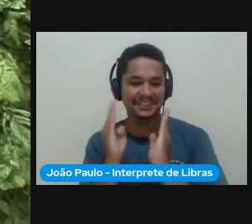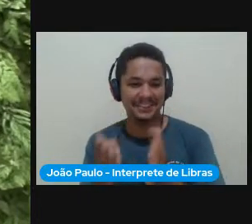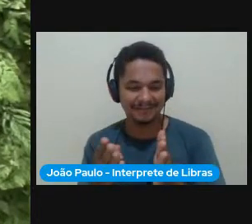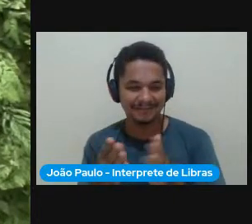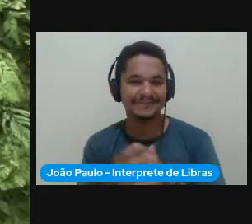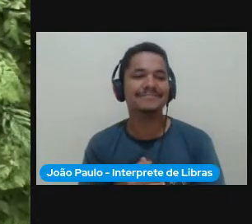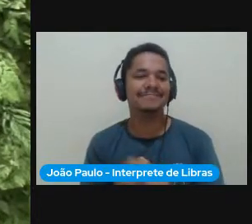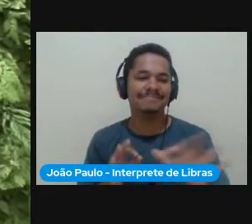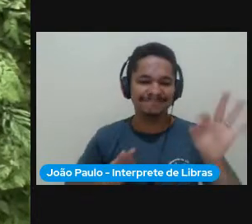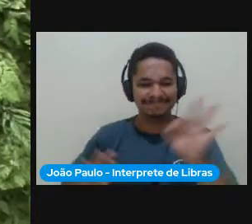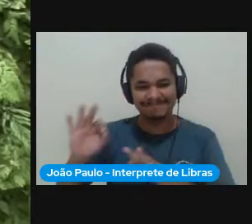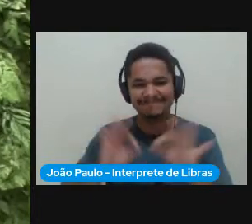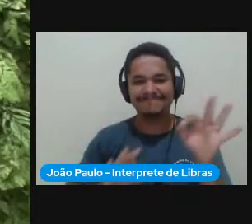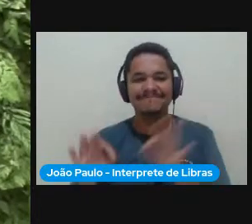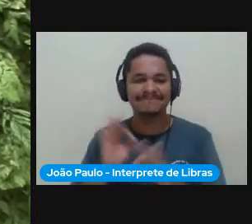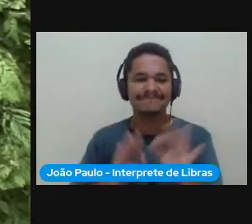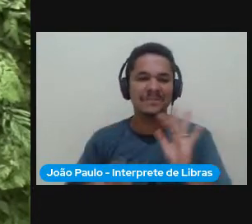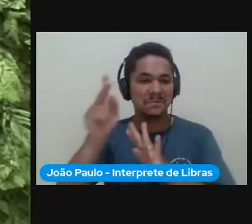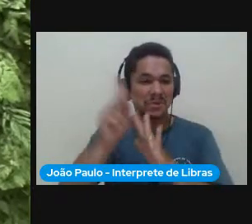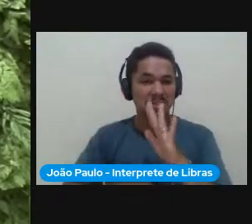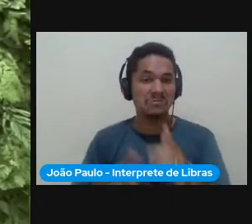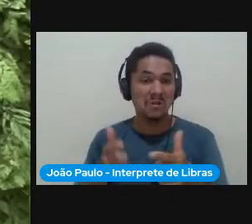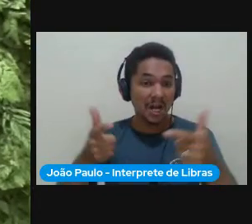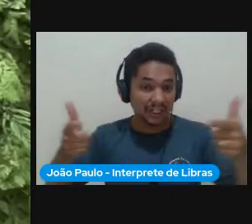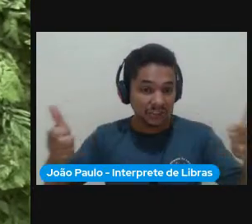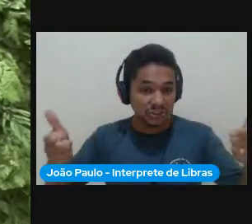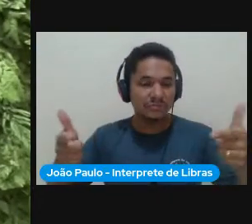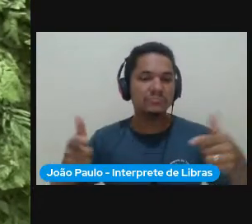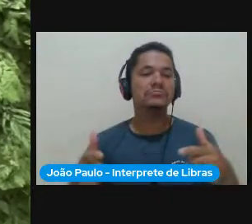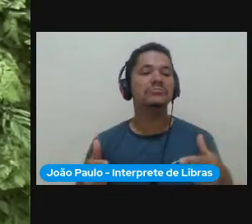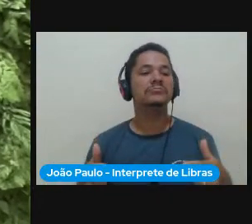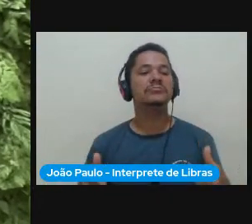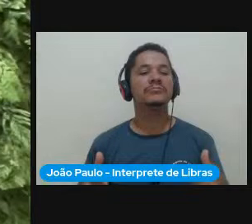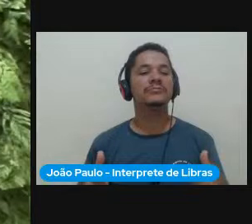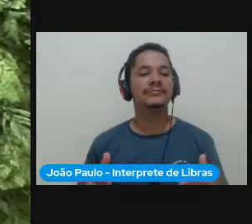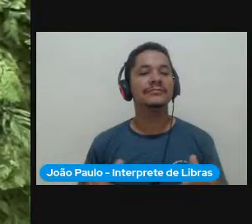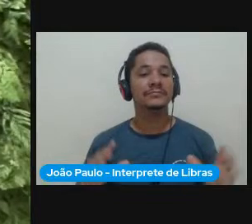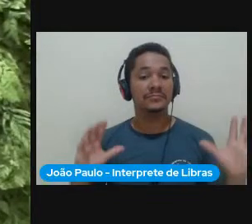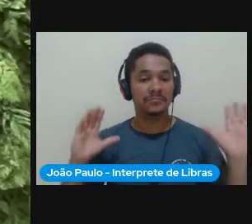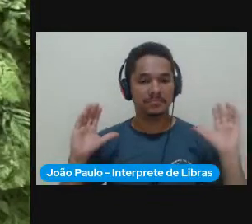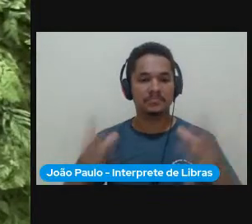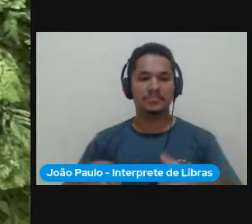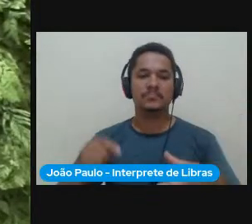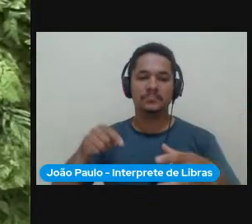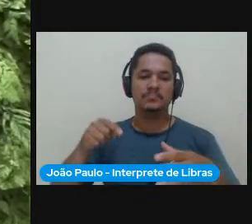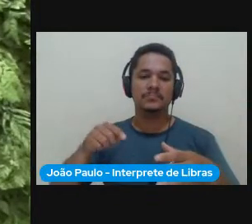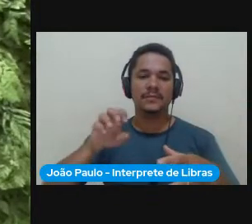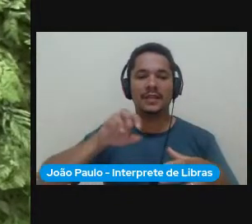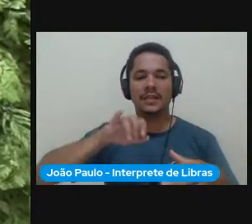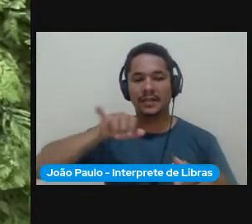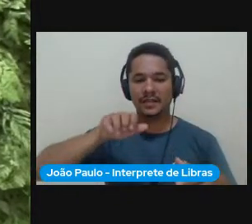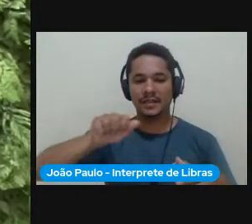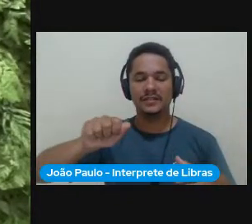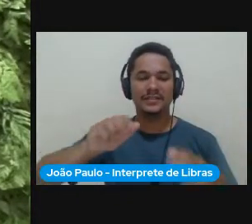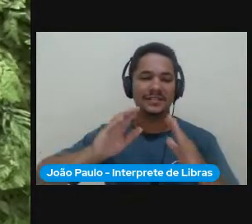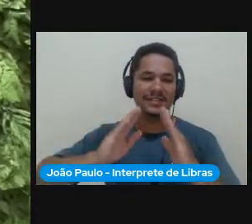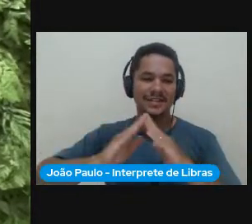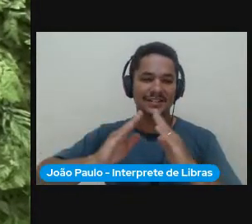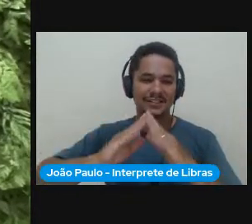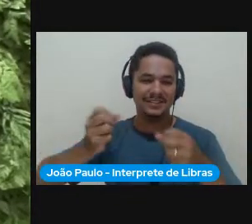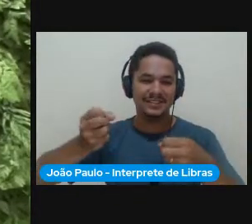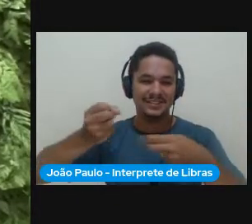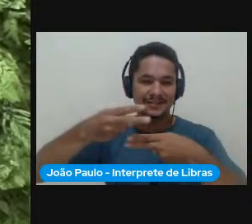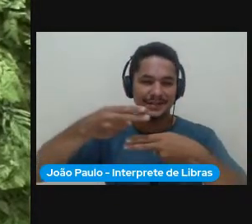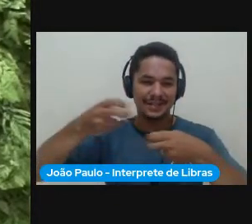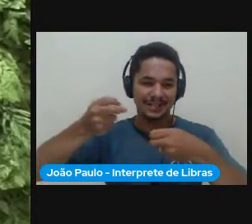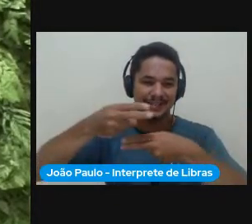nós executamos um projeto gigante, que inclusive todo o time do EJA estava conosco na casa do Sebrae, foi um evento muito lindo,